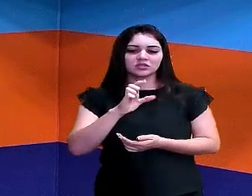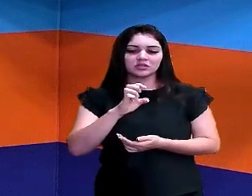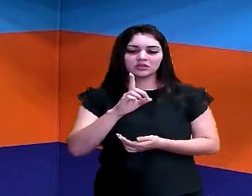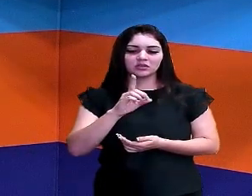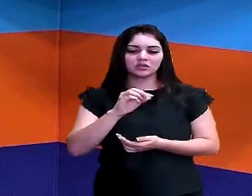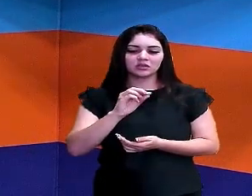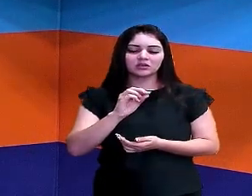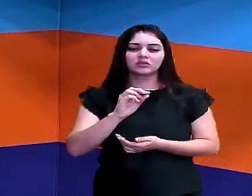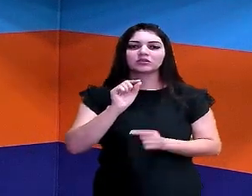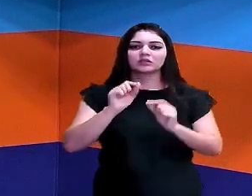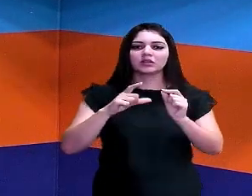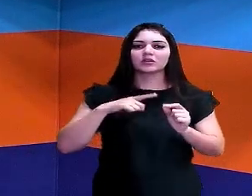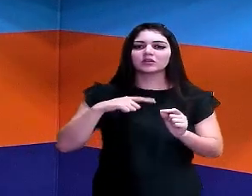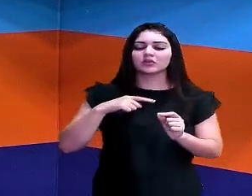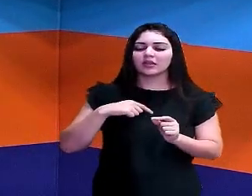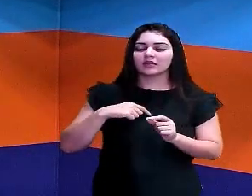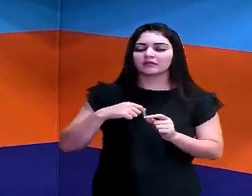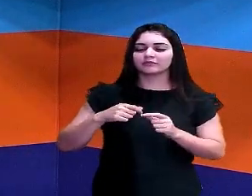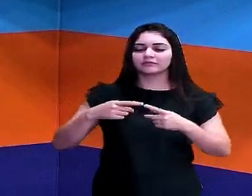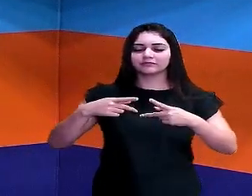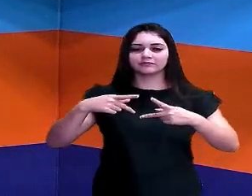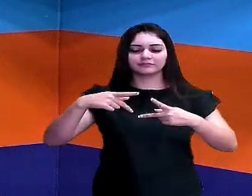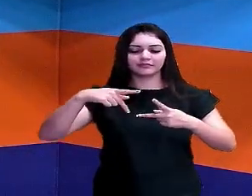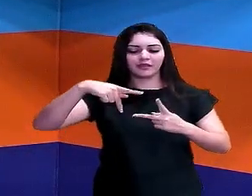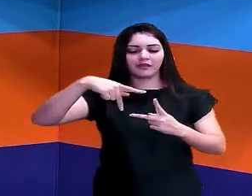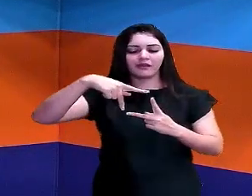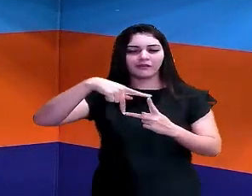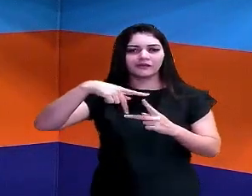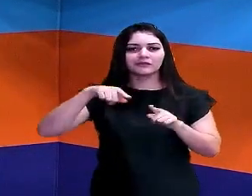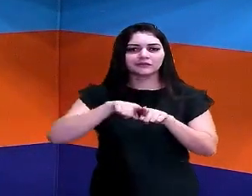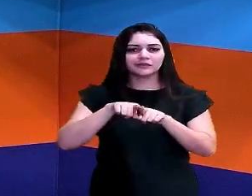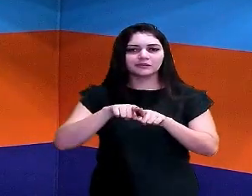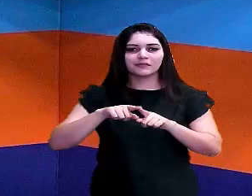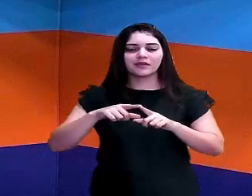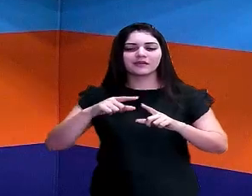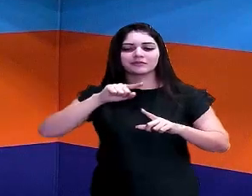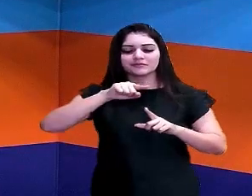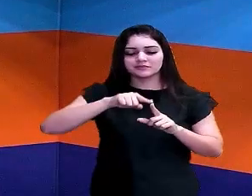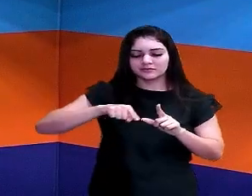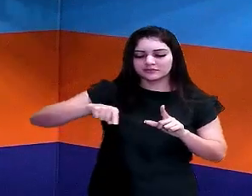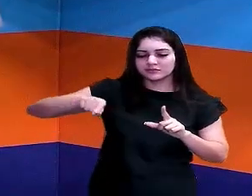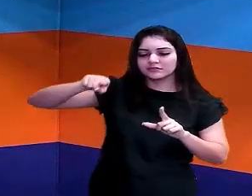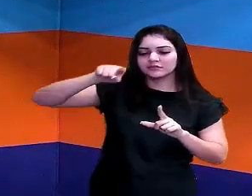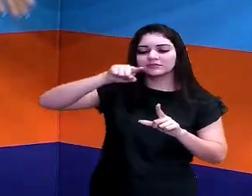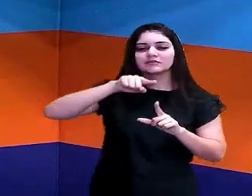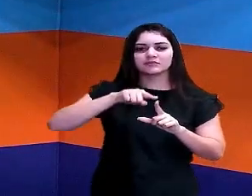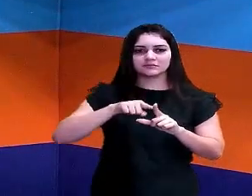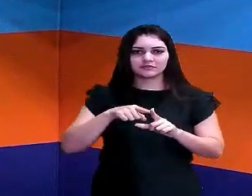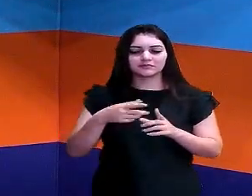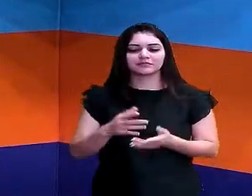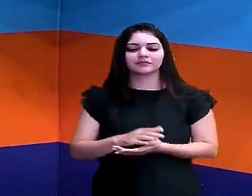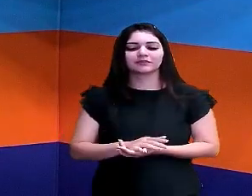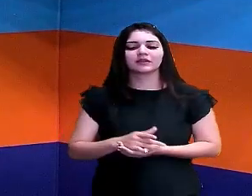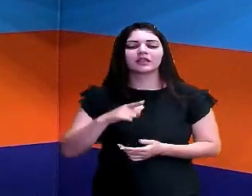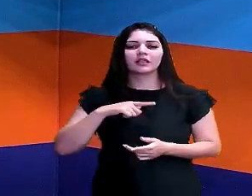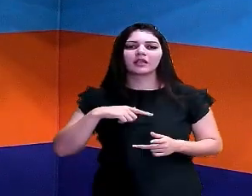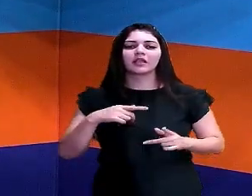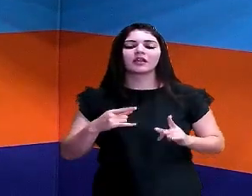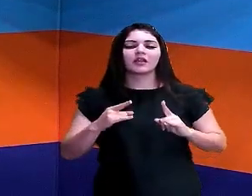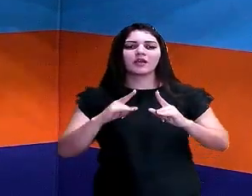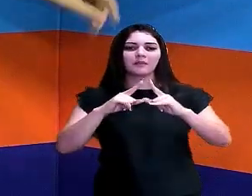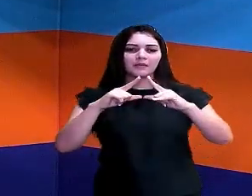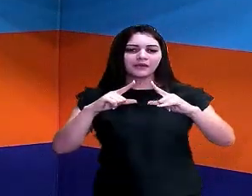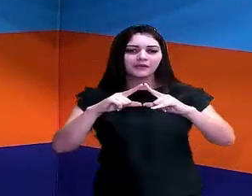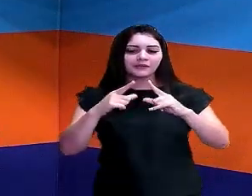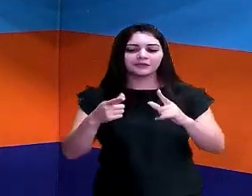eu vou ter retângulos e círculos. A pirâmide, vou ter quadrados e triângulos. E o prisma, vou ter